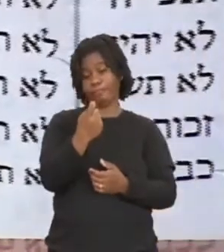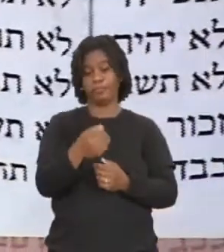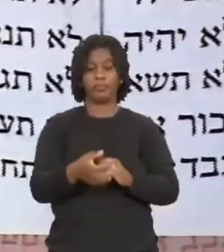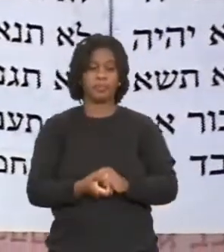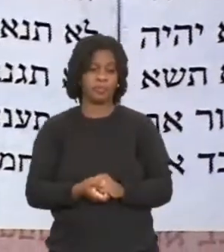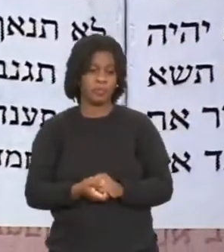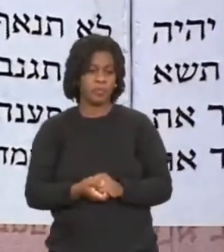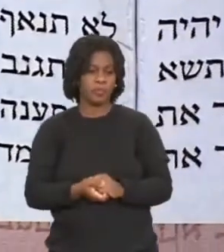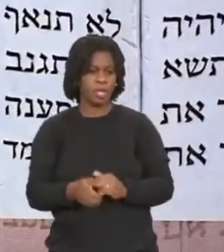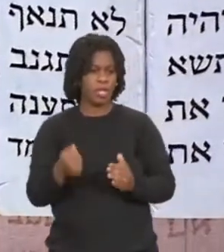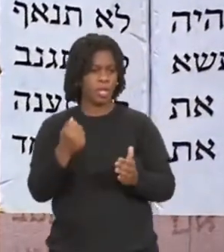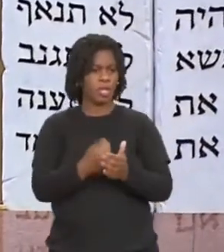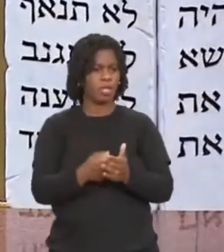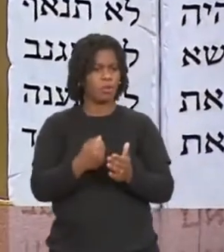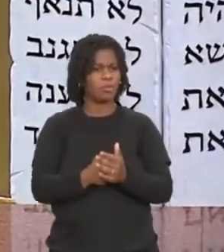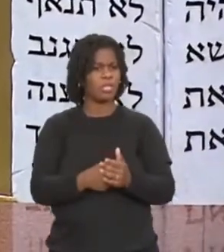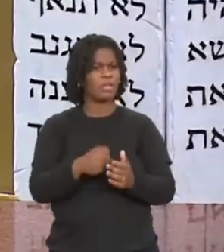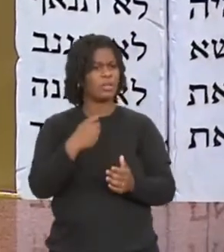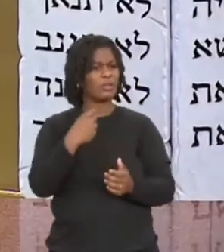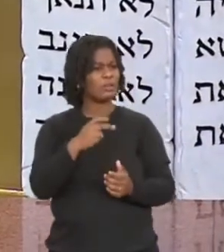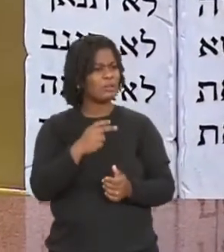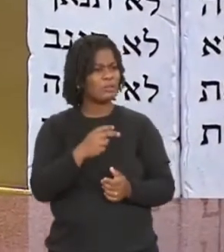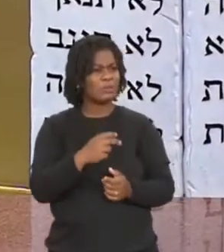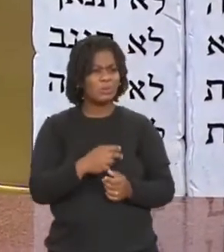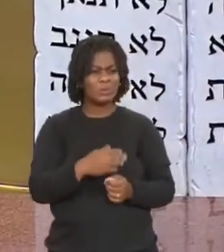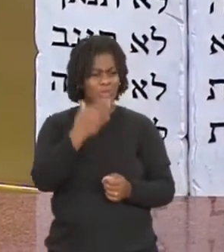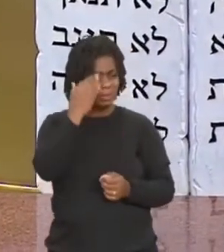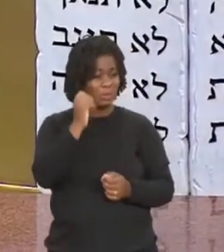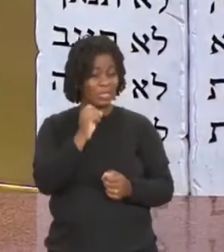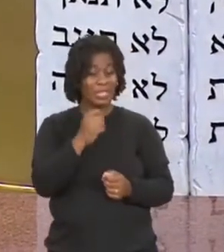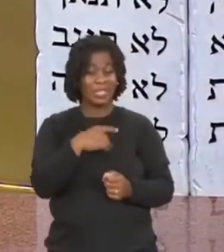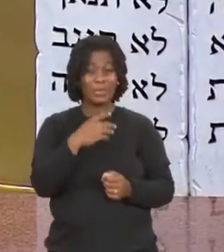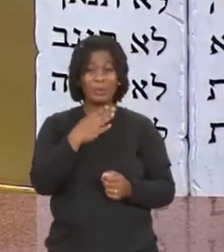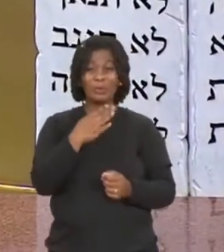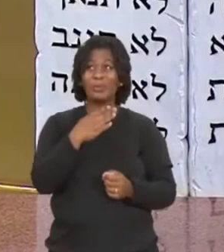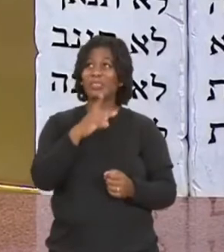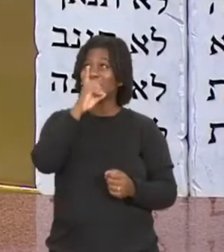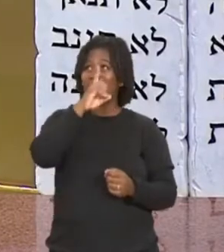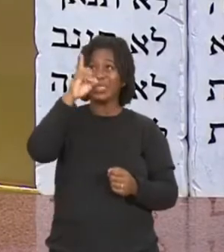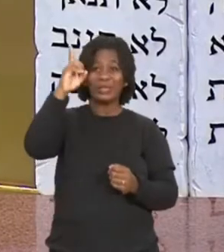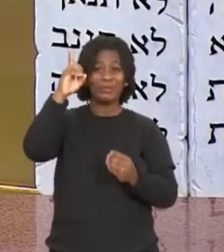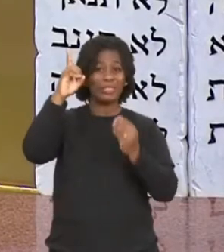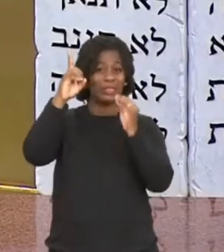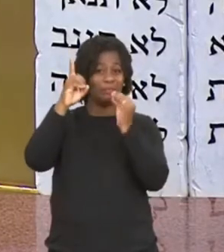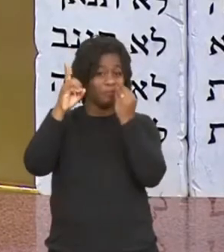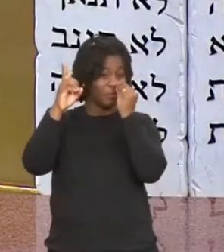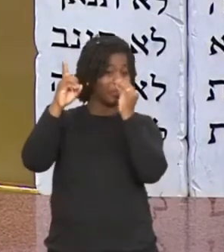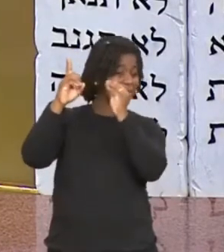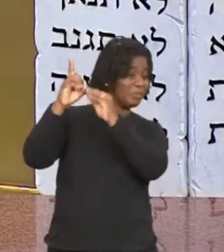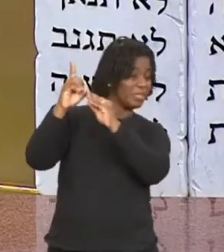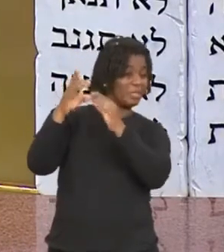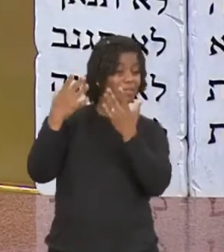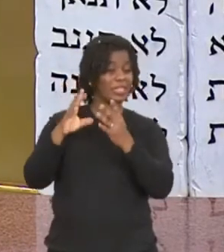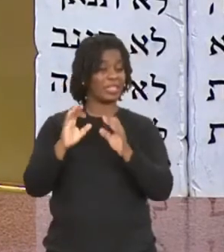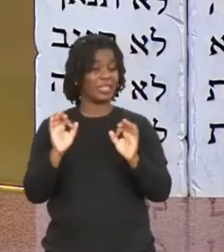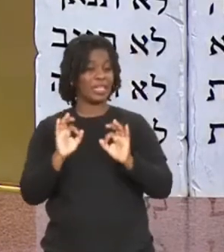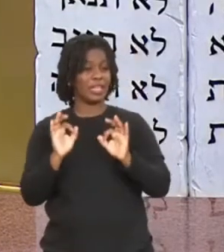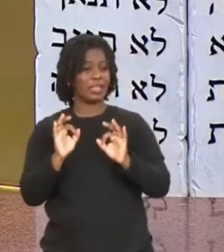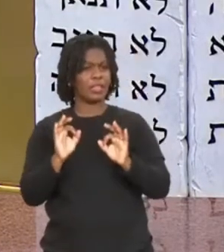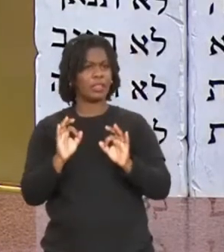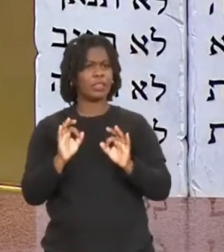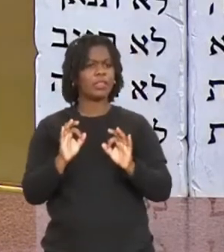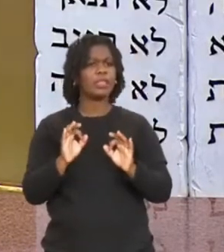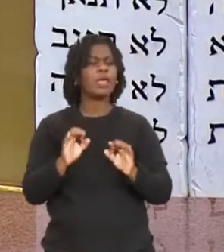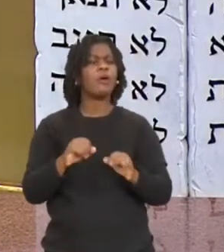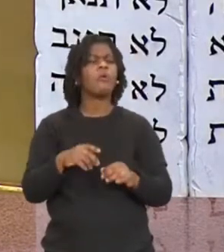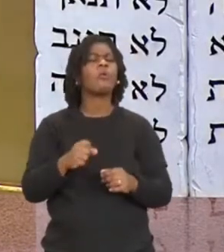É lutar com a sua capacidade. É não contar com Deus para nada. Quantas pessoas dizem que Deus é o bolso dela,